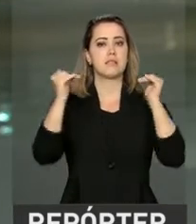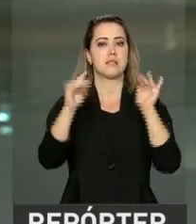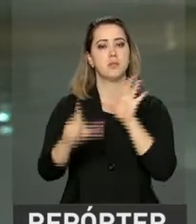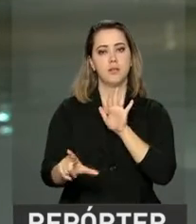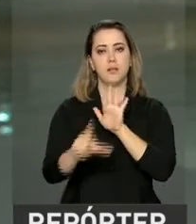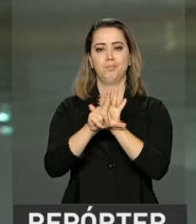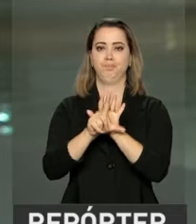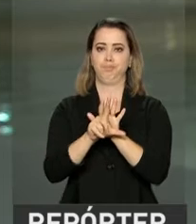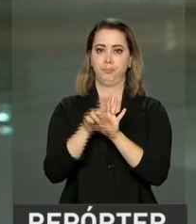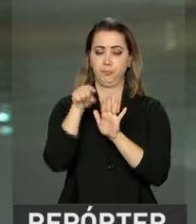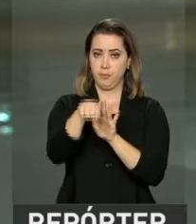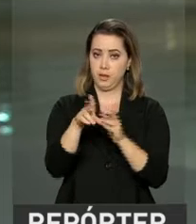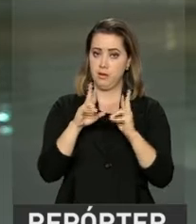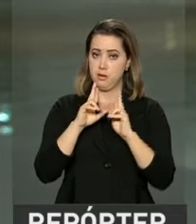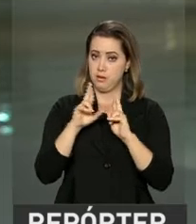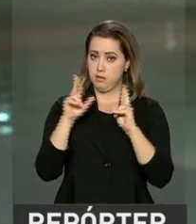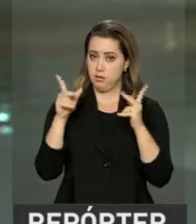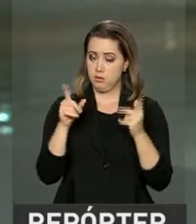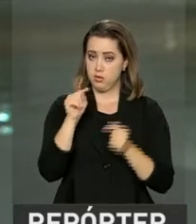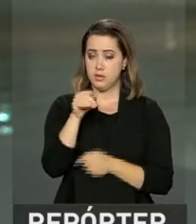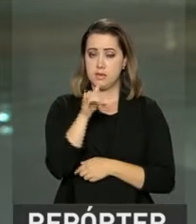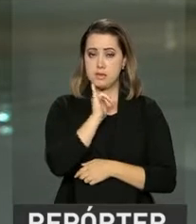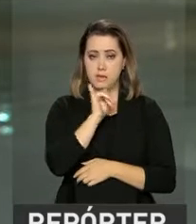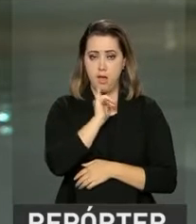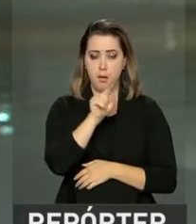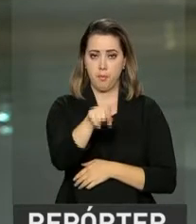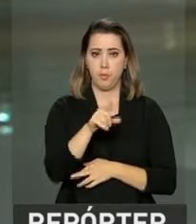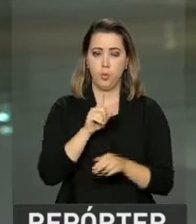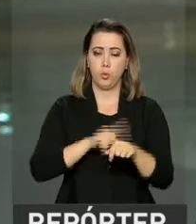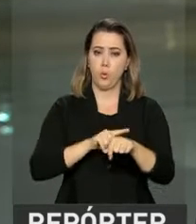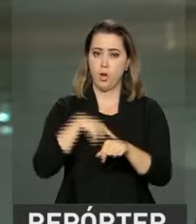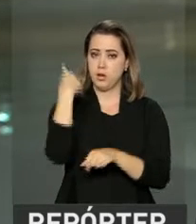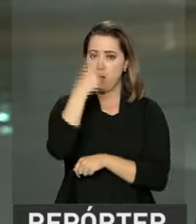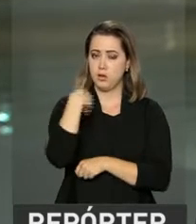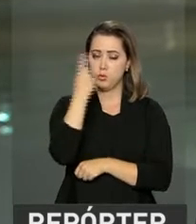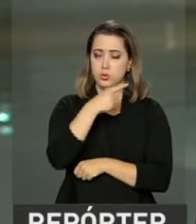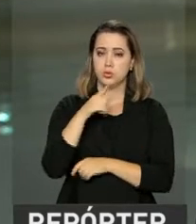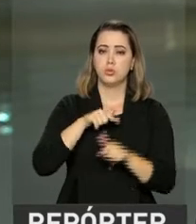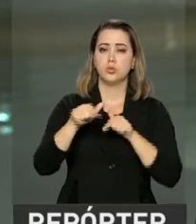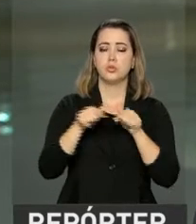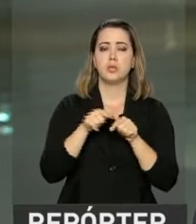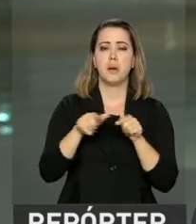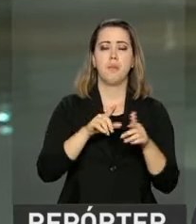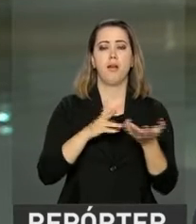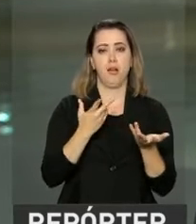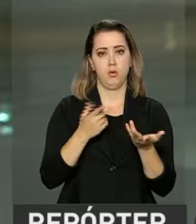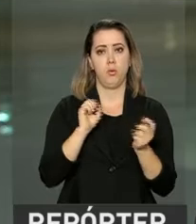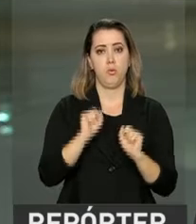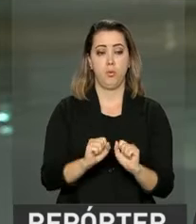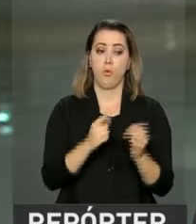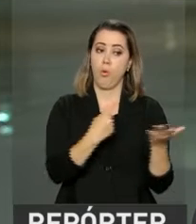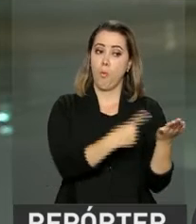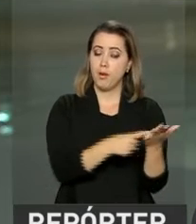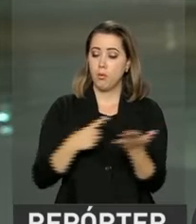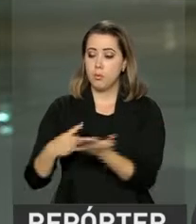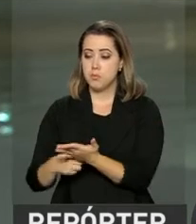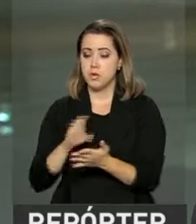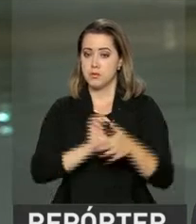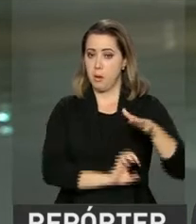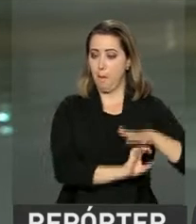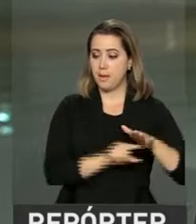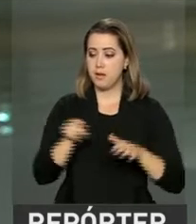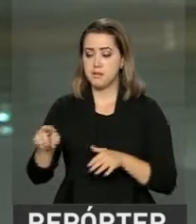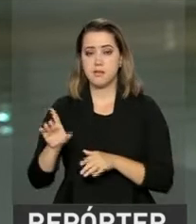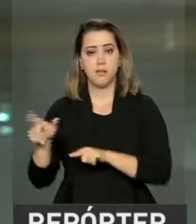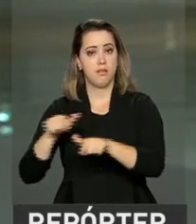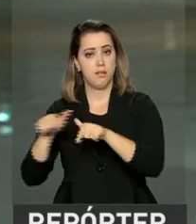por exemplo na flexibilização da jornada de trabalho o que isso significa que acordos firmados entre patrões